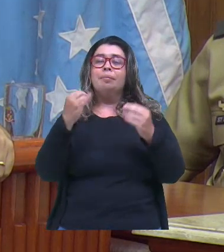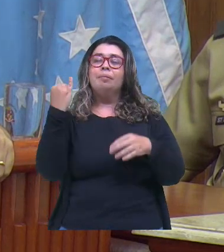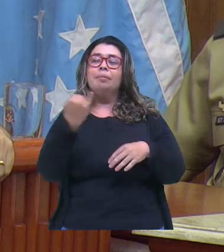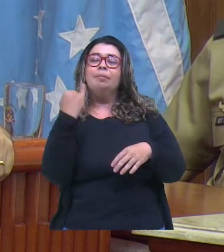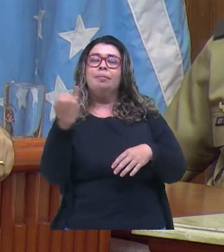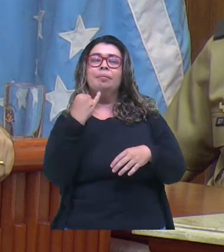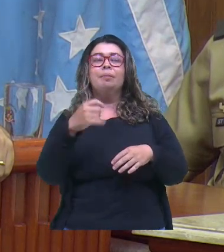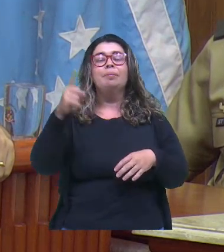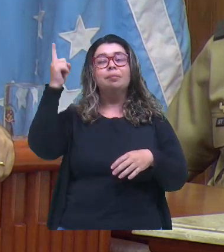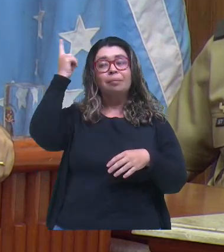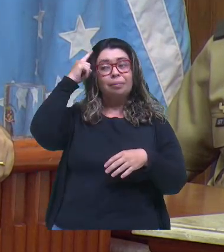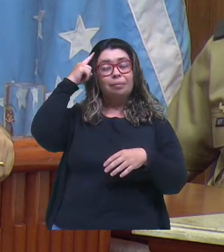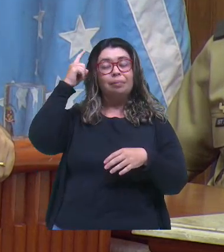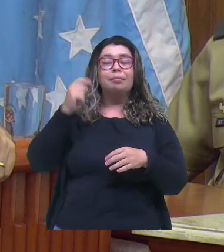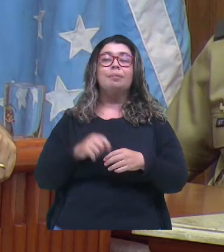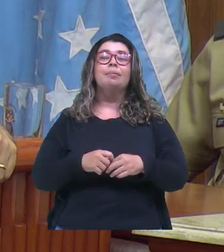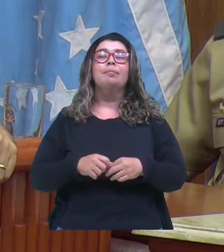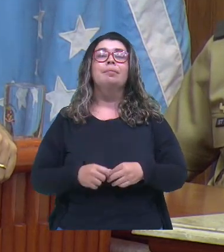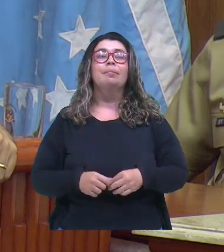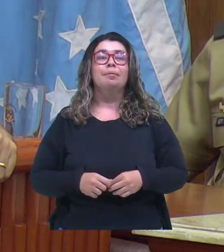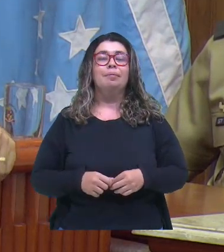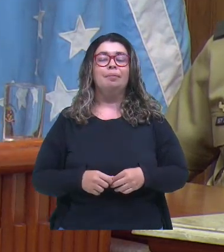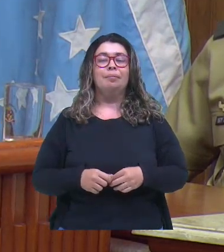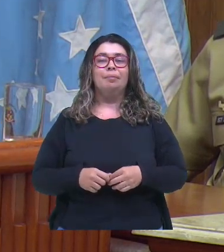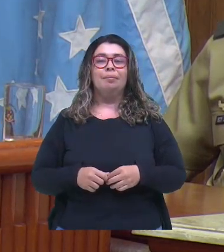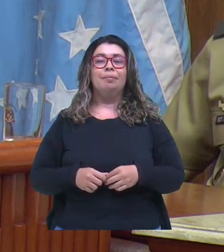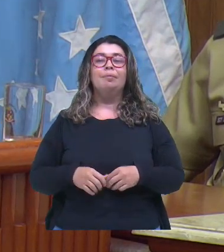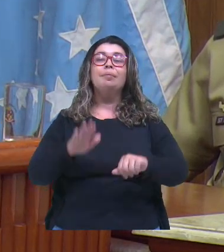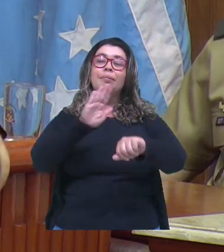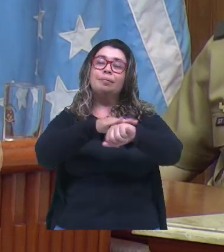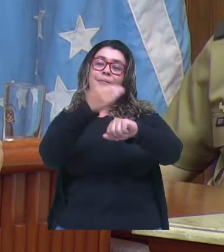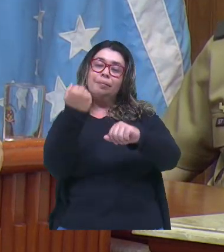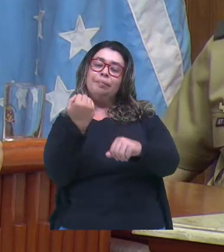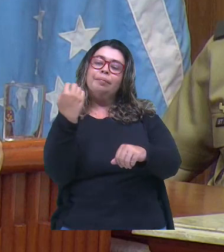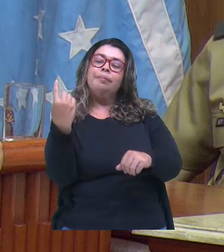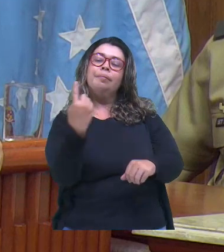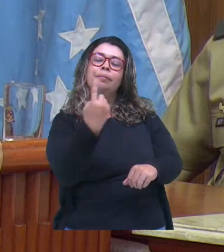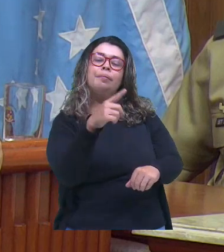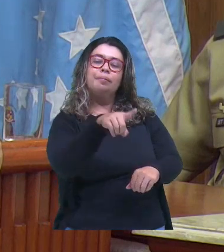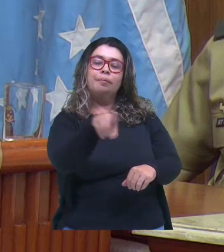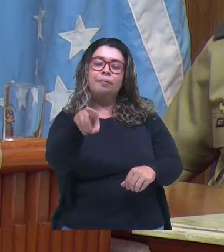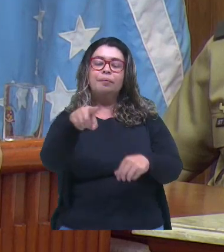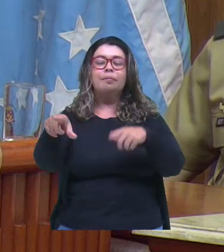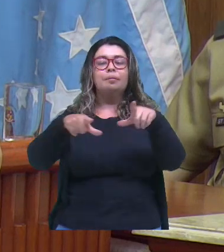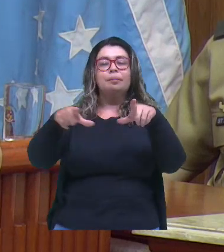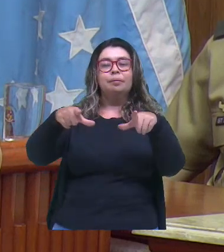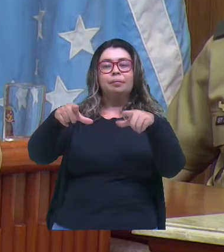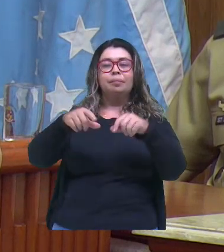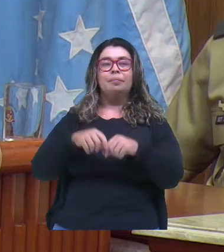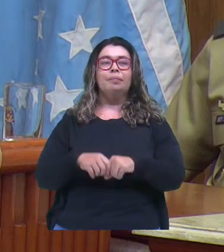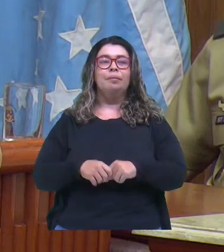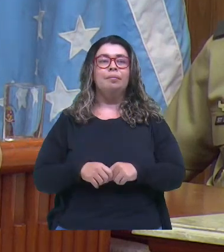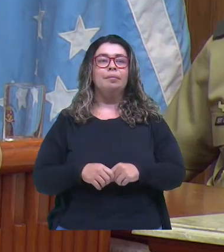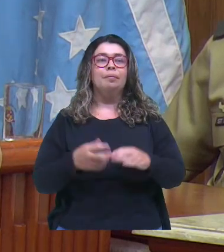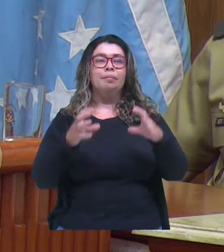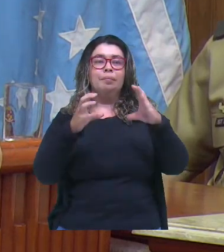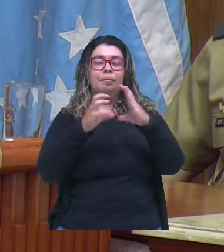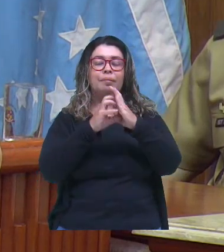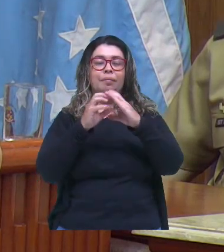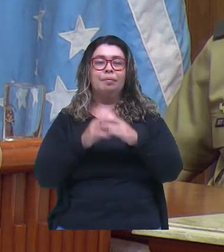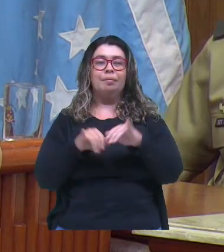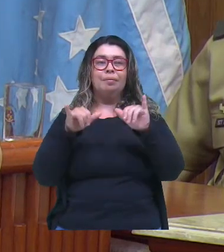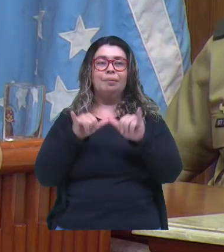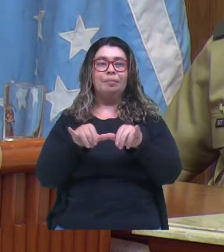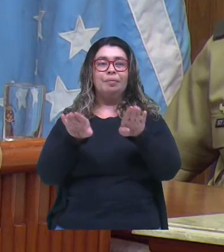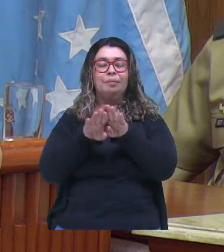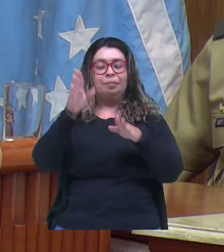de entender esse processo, de entender a vocação de cada um de vocês aqui enquanto profissionais da nossa sociedade. Então, fica também